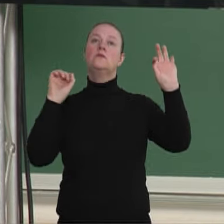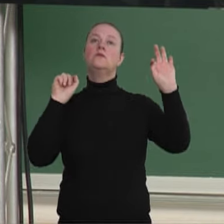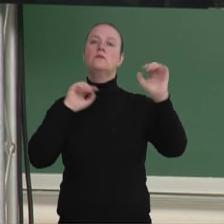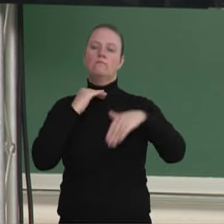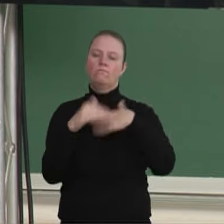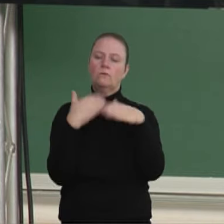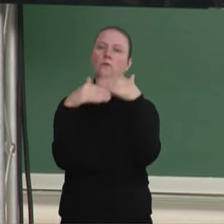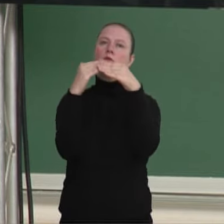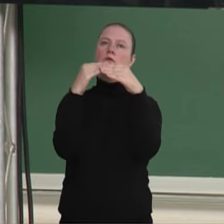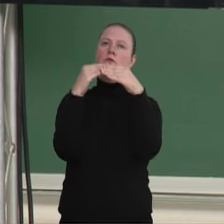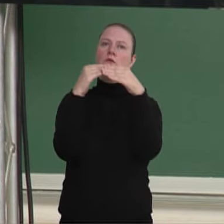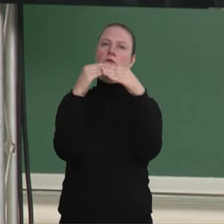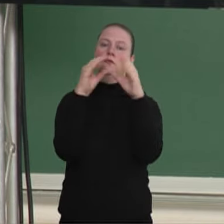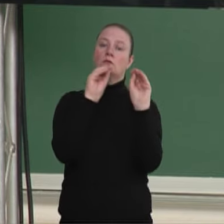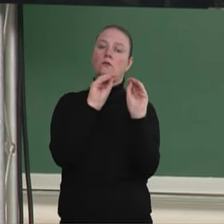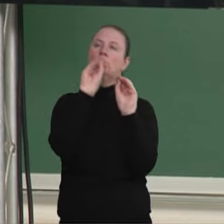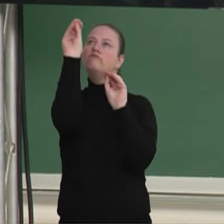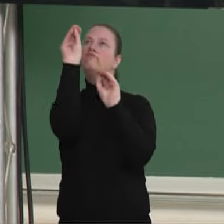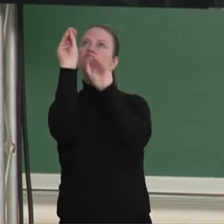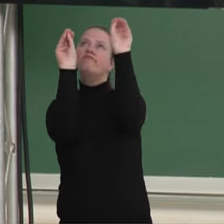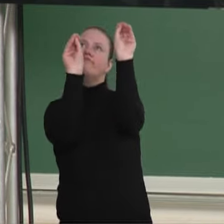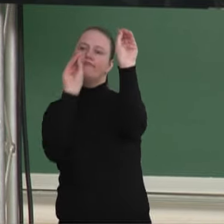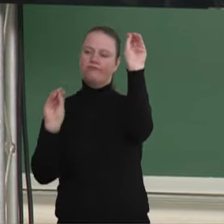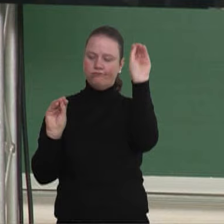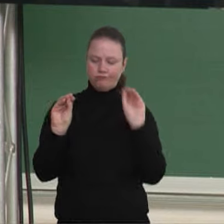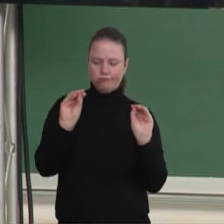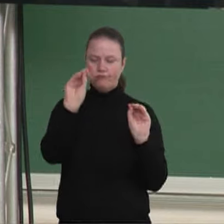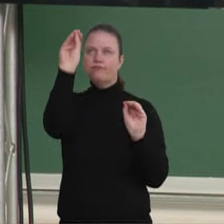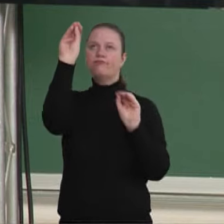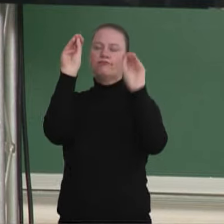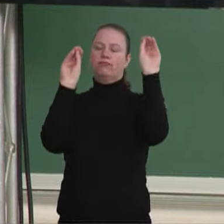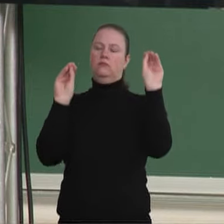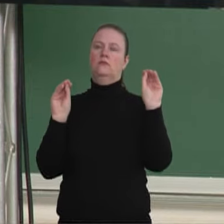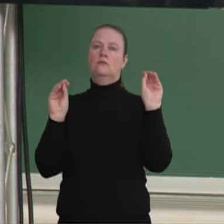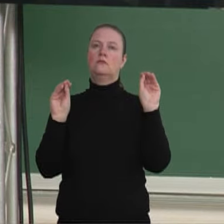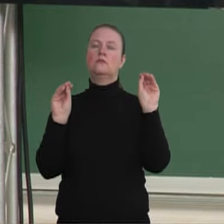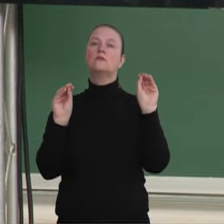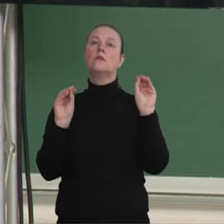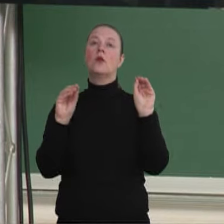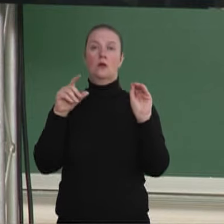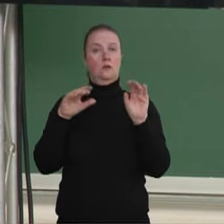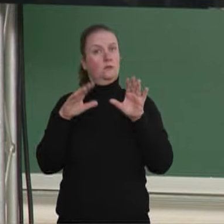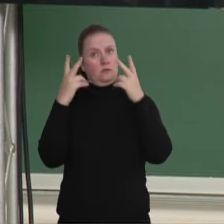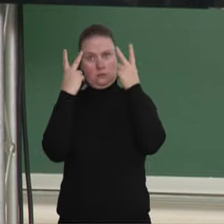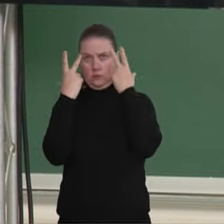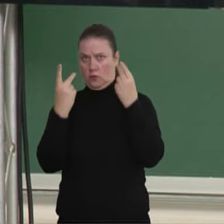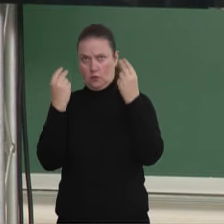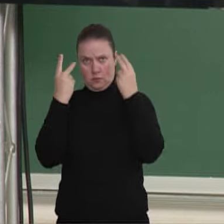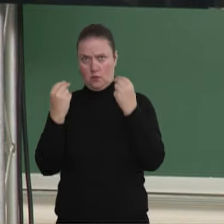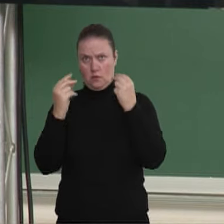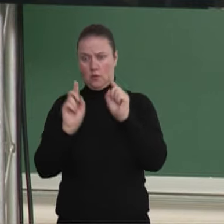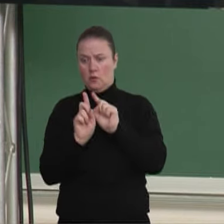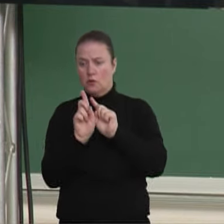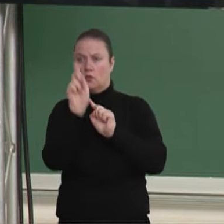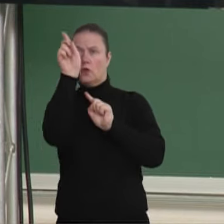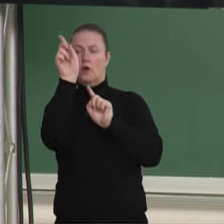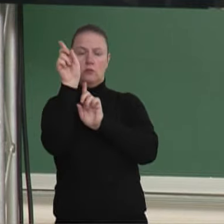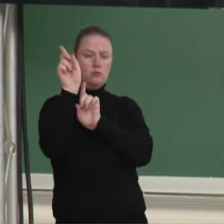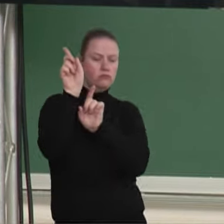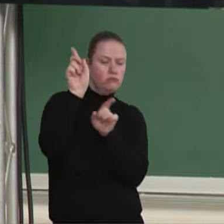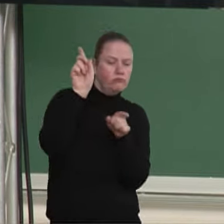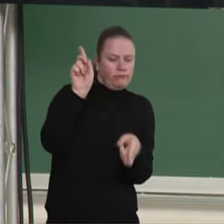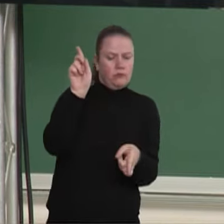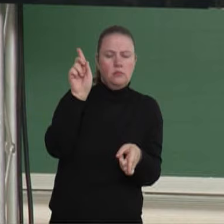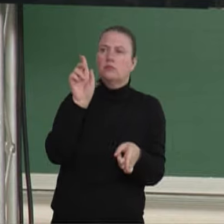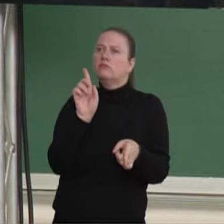e ele tende a migrar para os polos. Só que assim, geralmente quando você sobe por um lado, você tem que descer pelo outro e desce pelos trópicos.